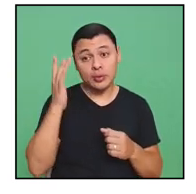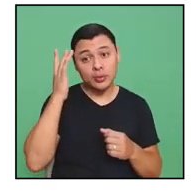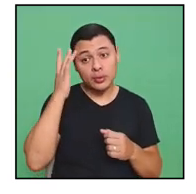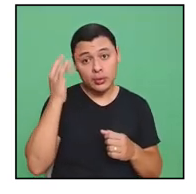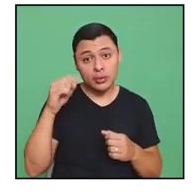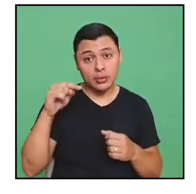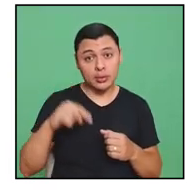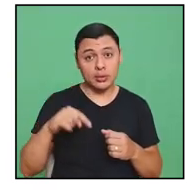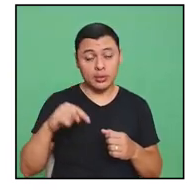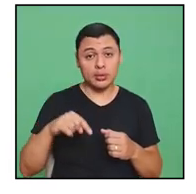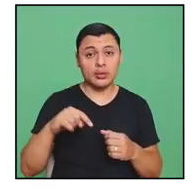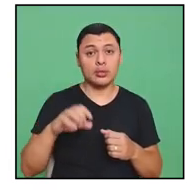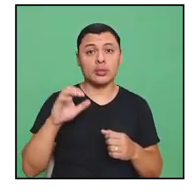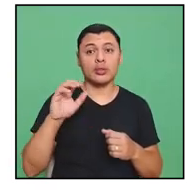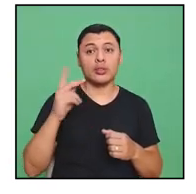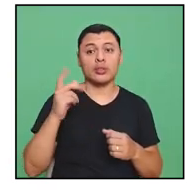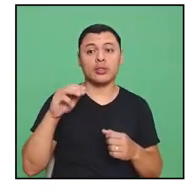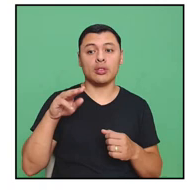também, vai ter